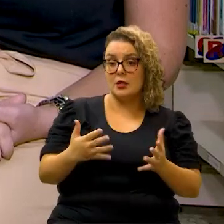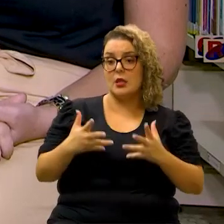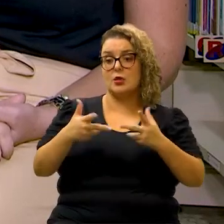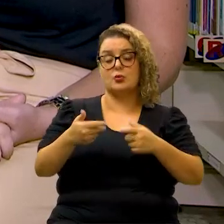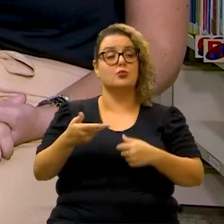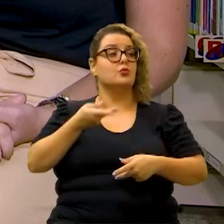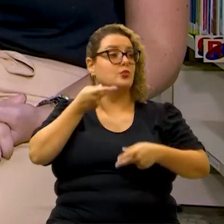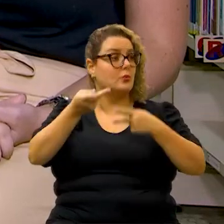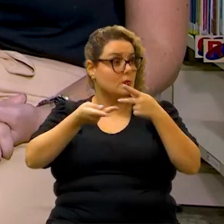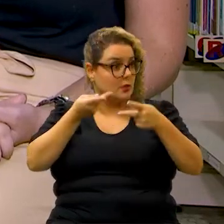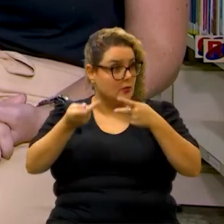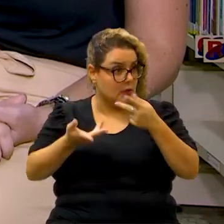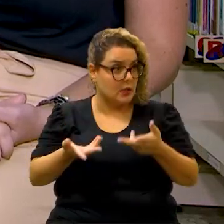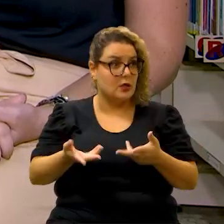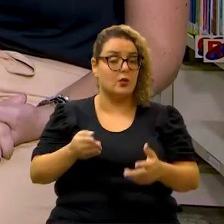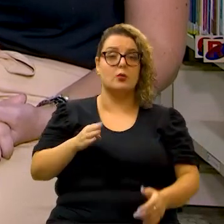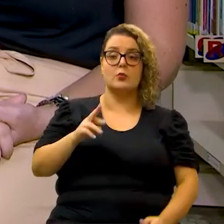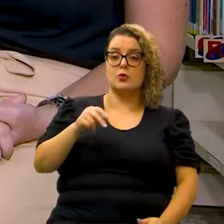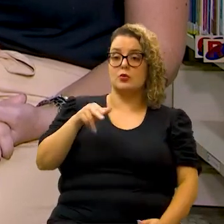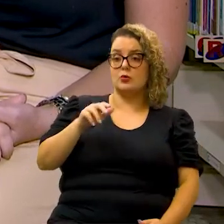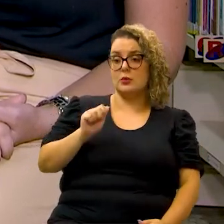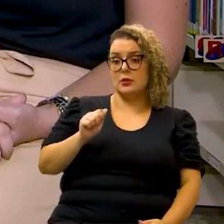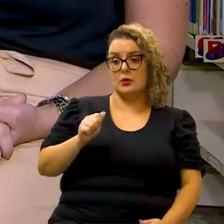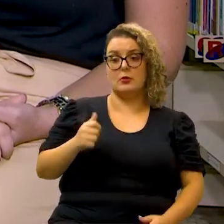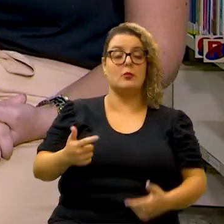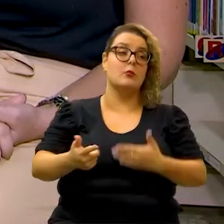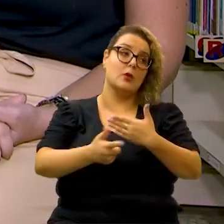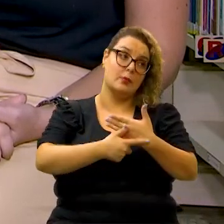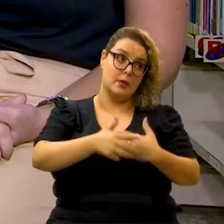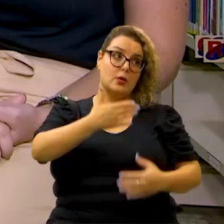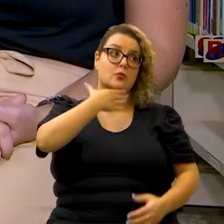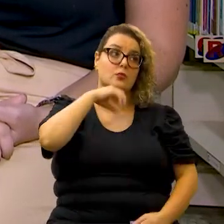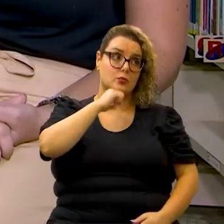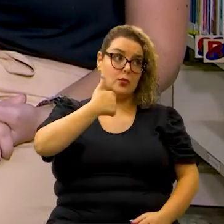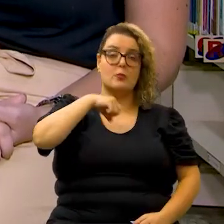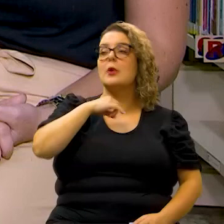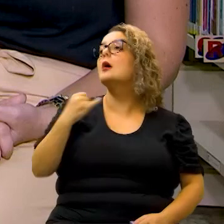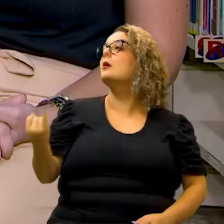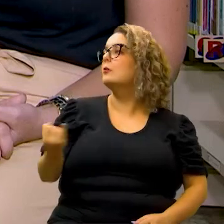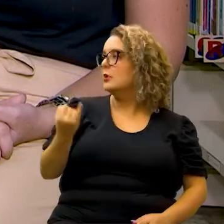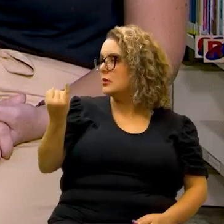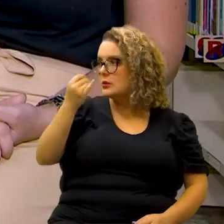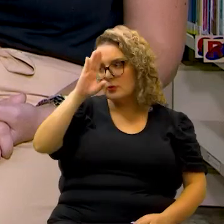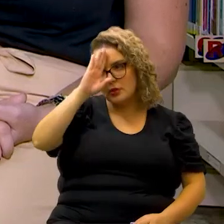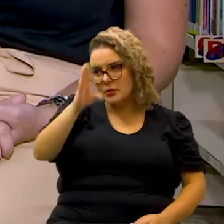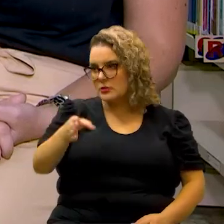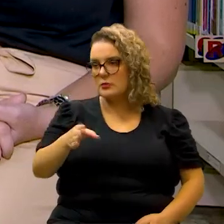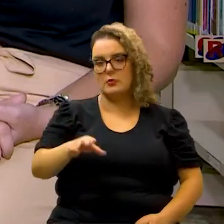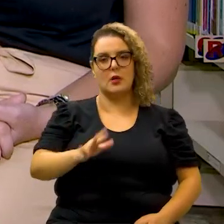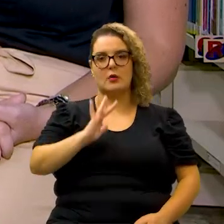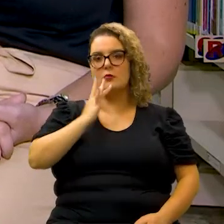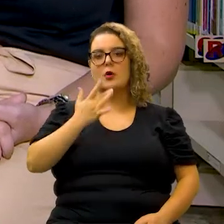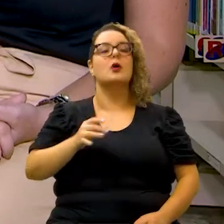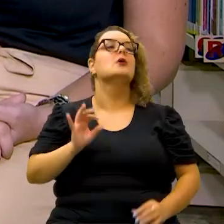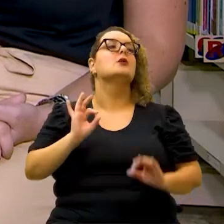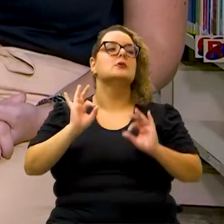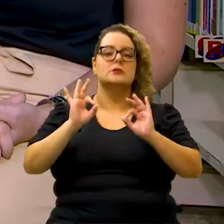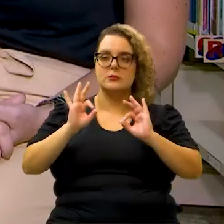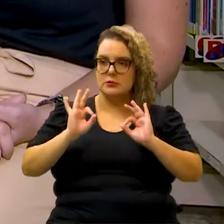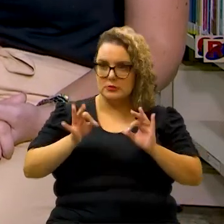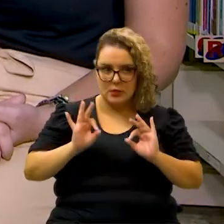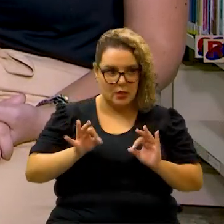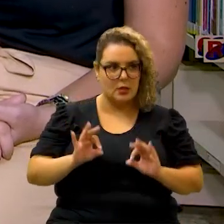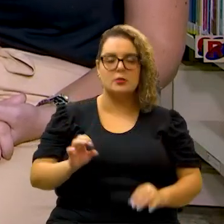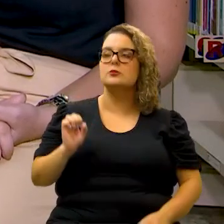em cima de tudo isso que você está falando, Bruna, o papel dos pais, não é? Primordial. Primordial. Sim, com